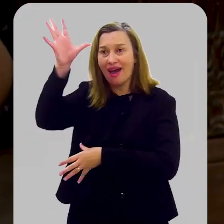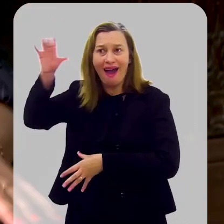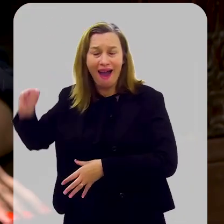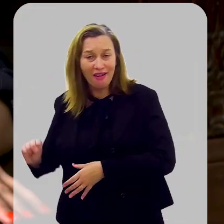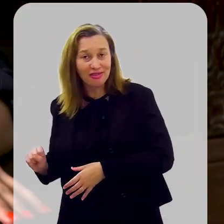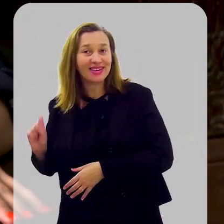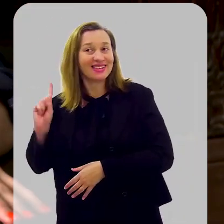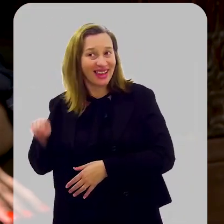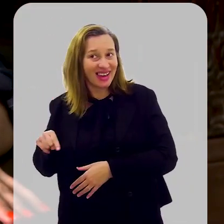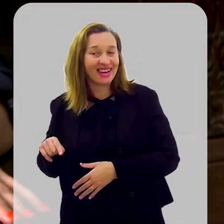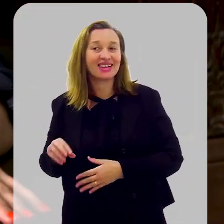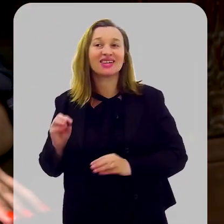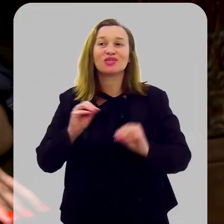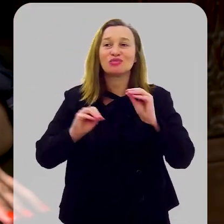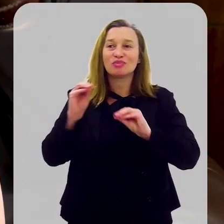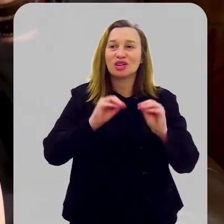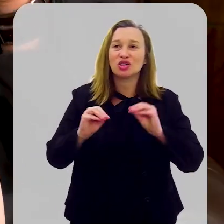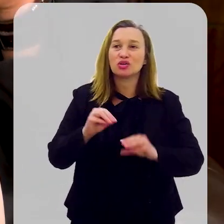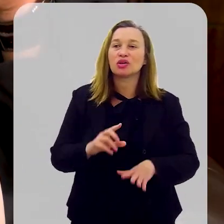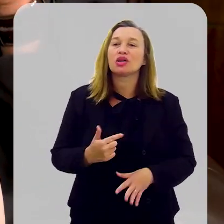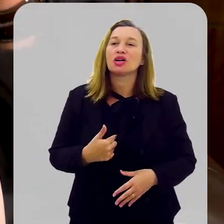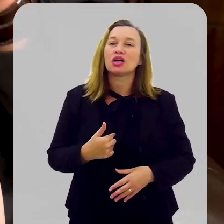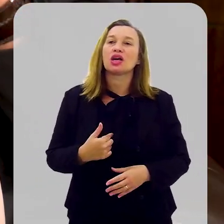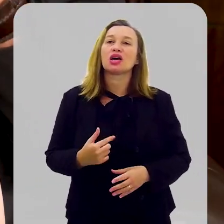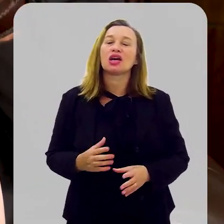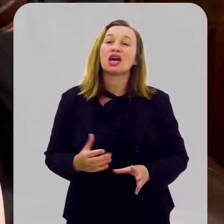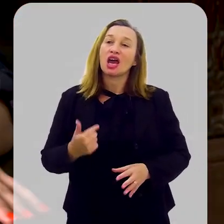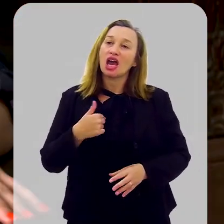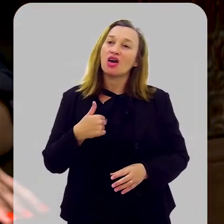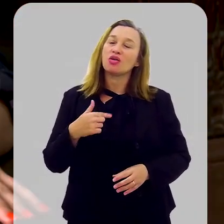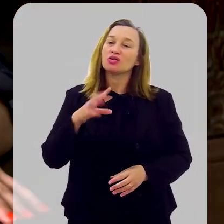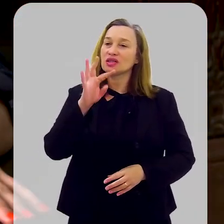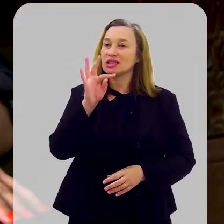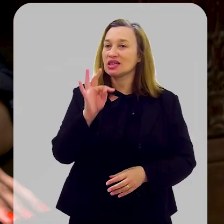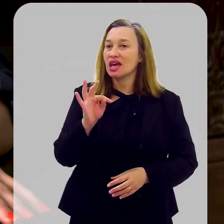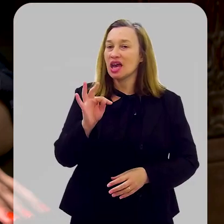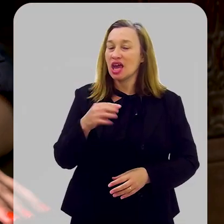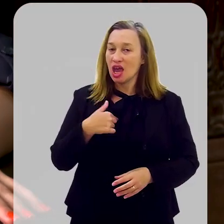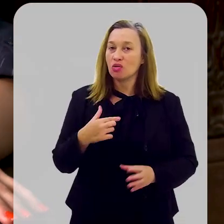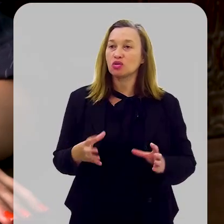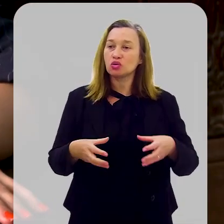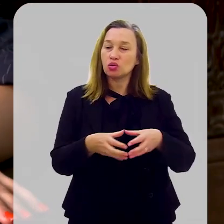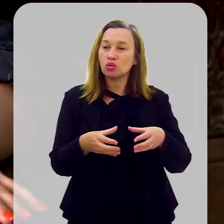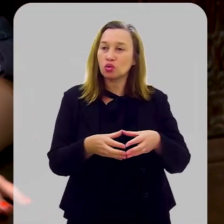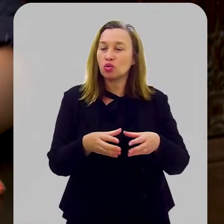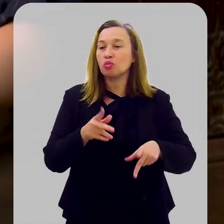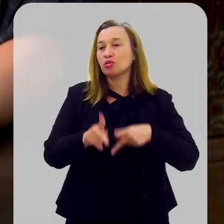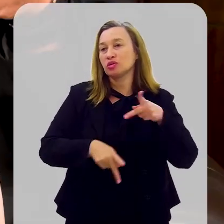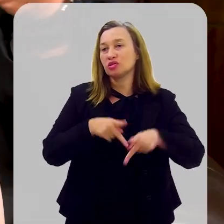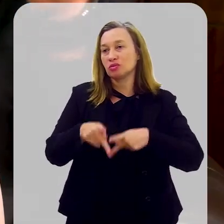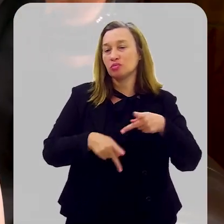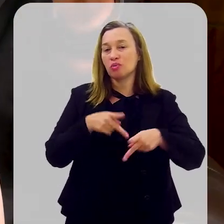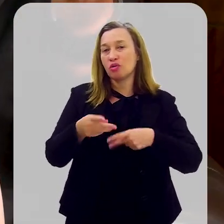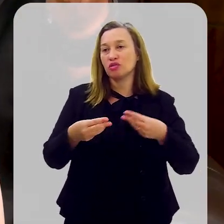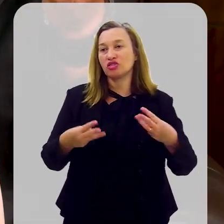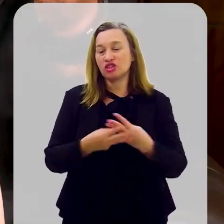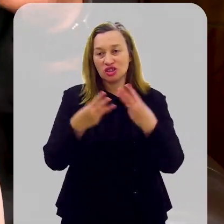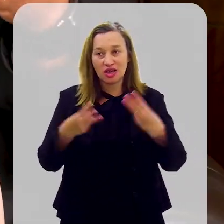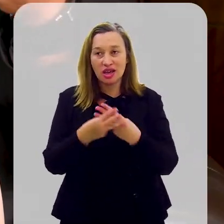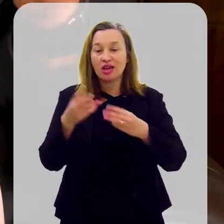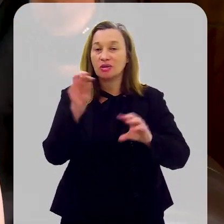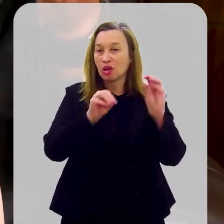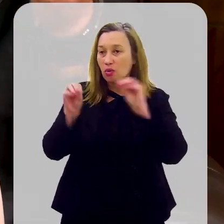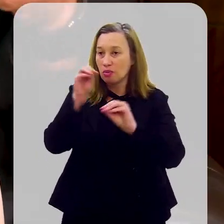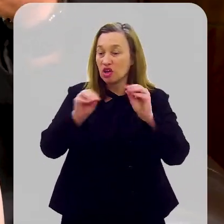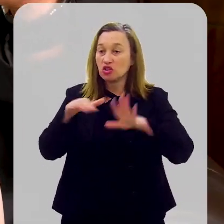tribo. Um beijo pra todas. Eu sou da tribo do Leão de Judá. De Judá, pronto. Eu aproveito e mando um beijo